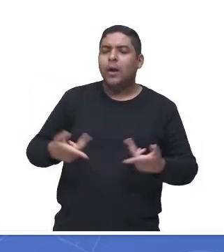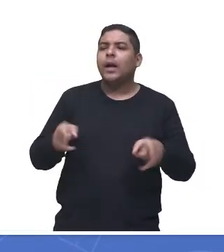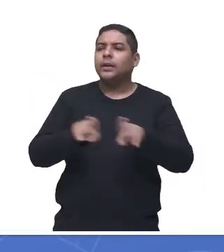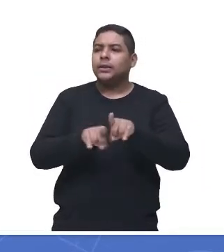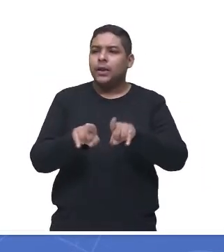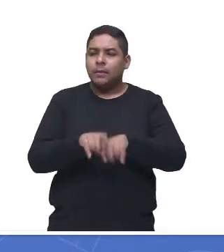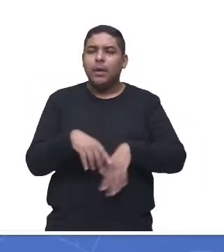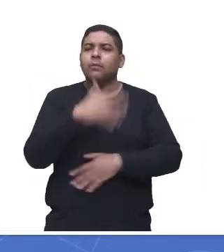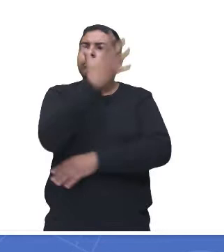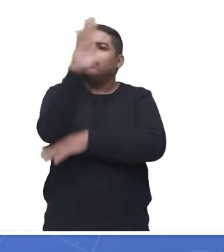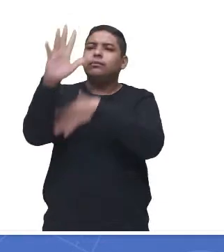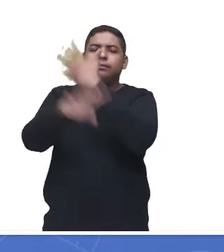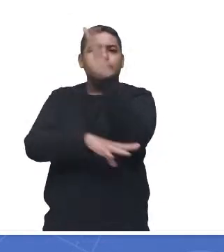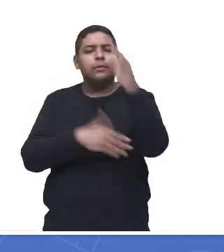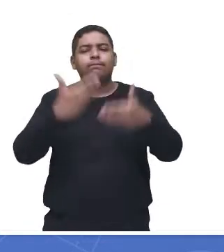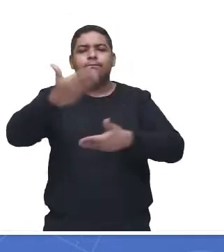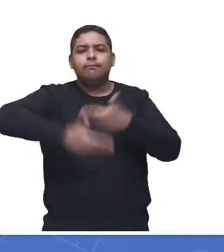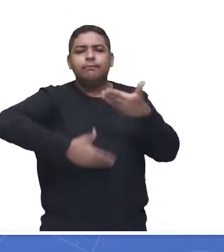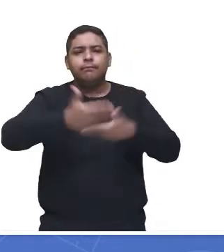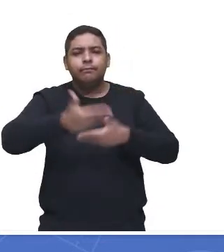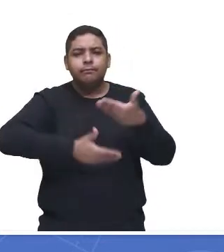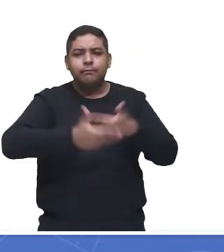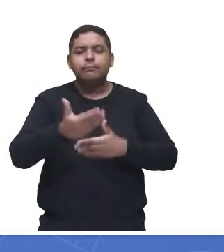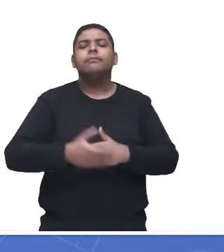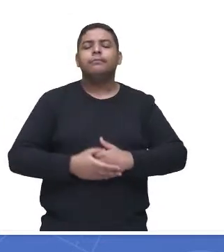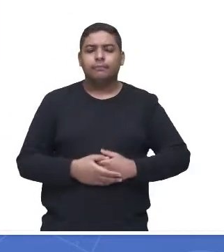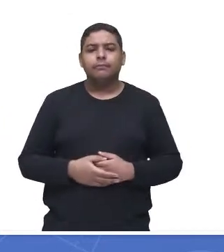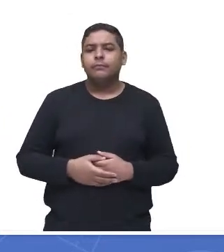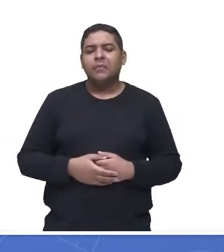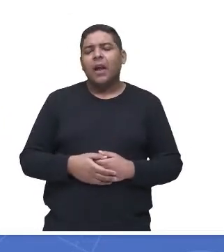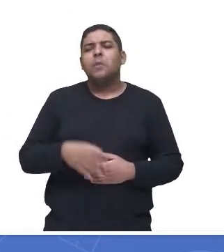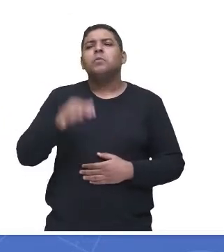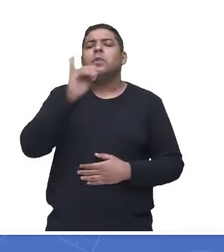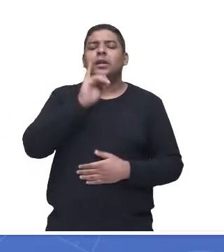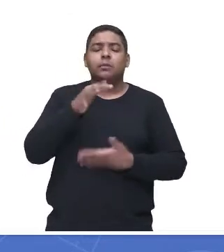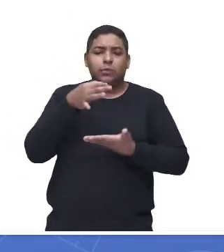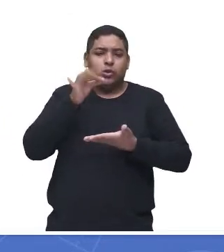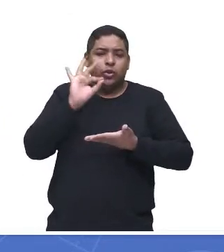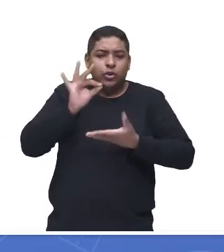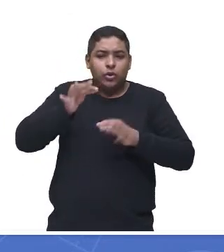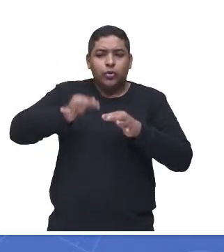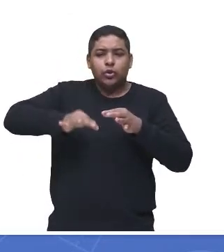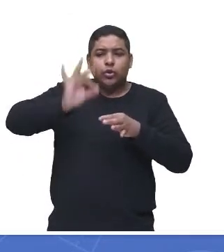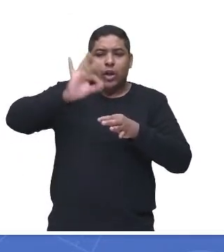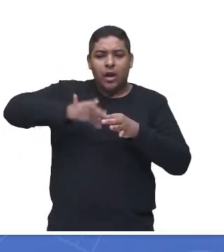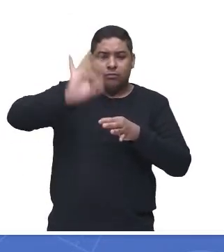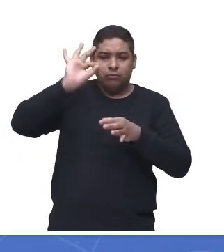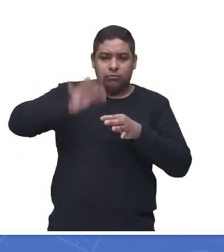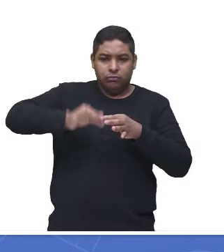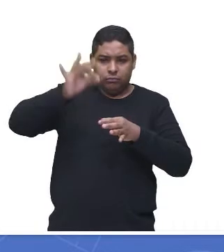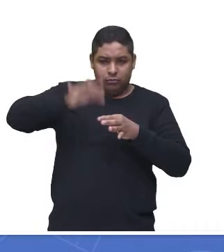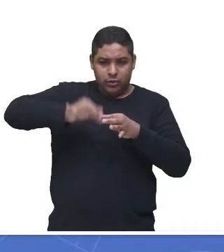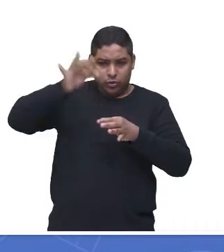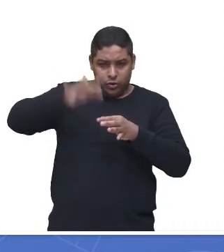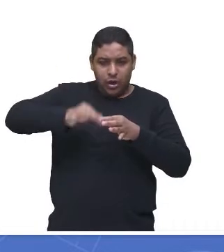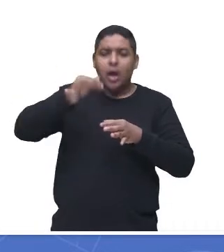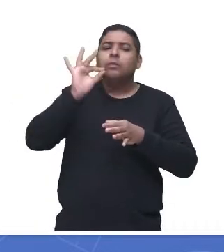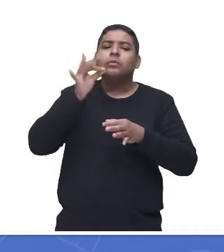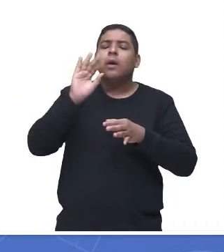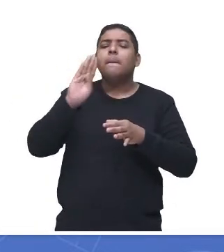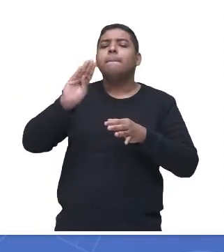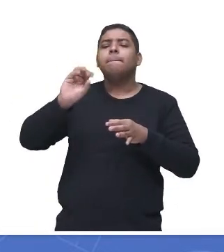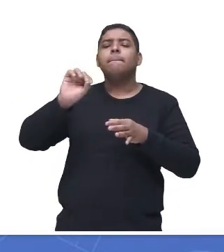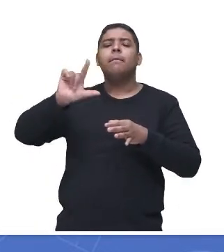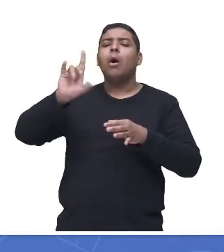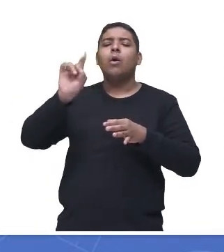interação com a natureza. Então, às vezes você vai tomar um chá, né, de boldo. Quem disse para você que o chá de boldo